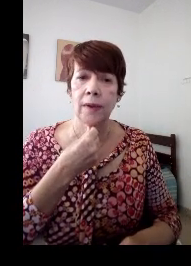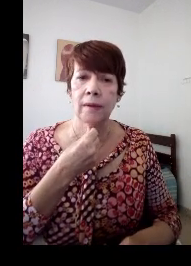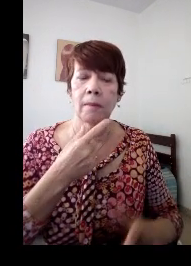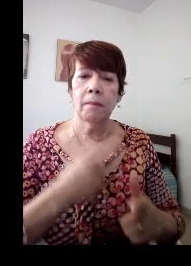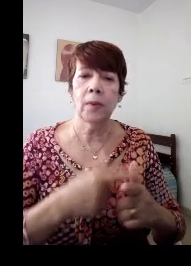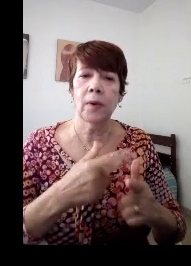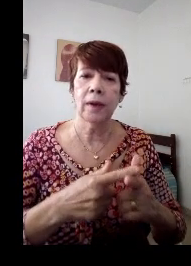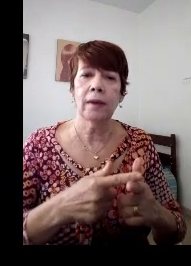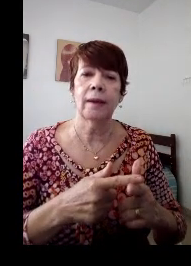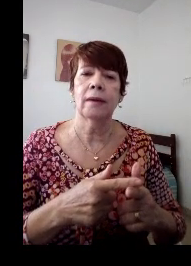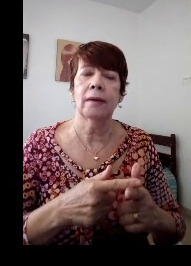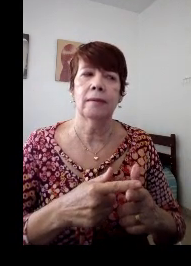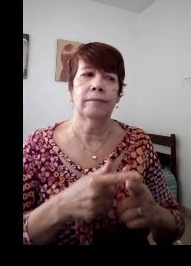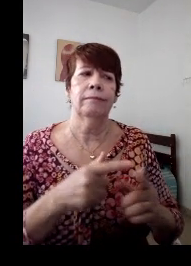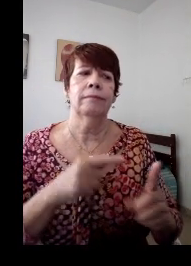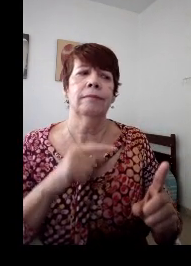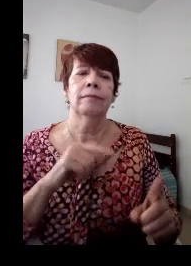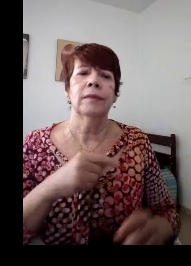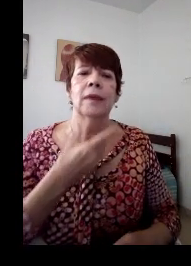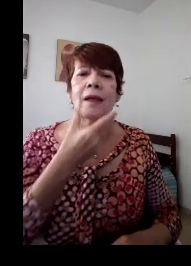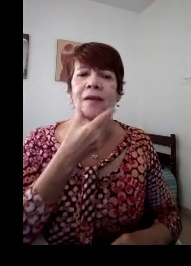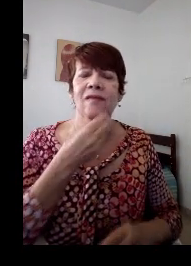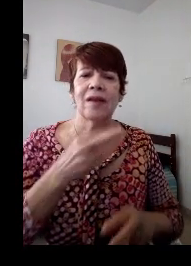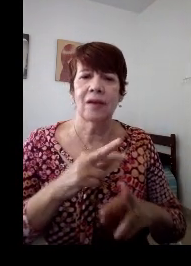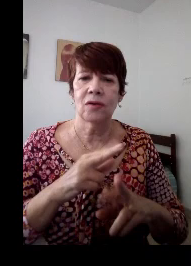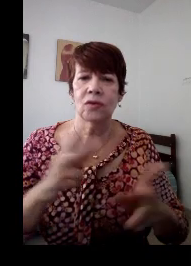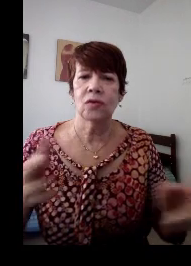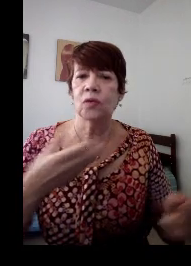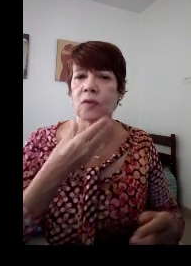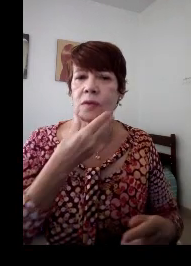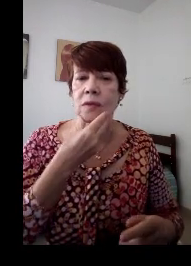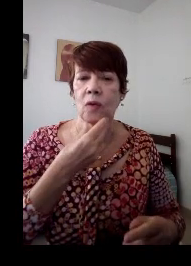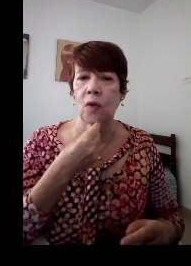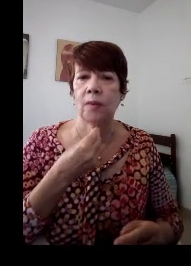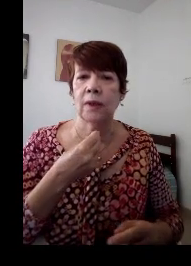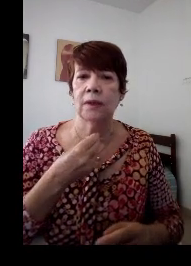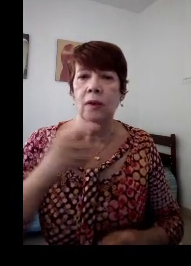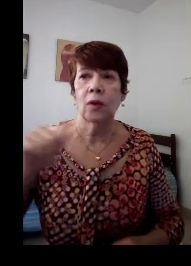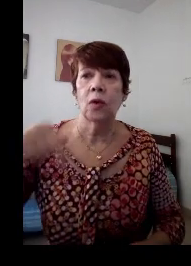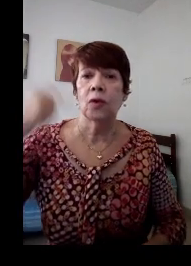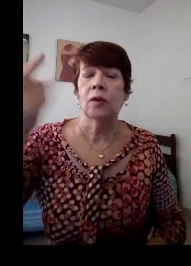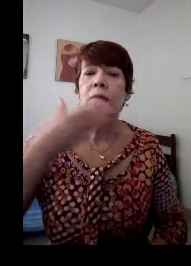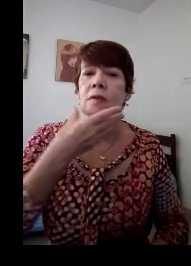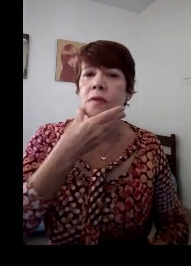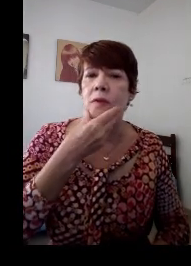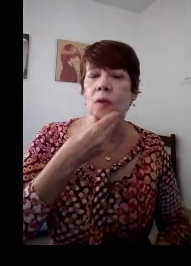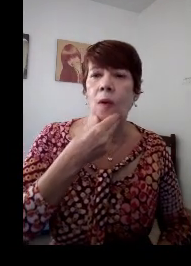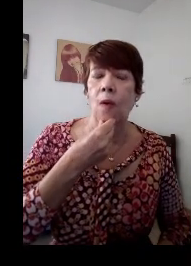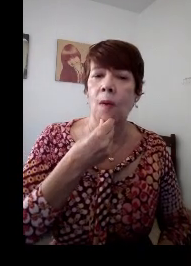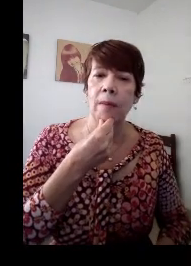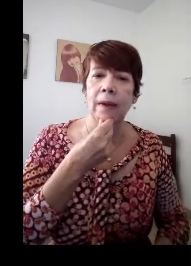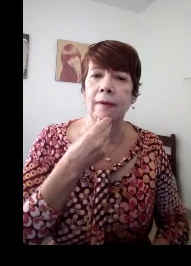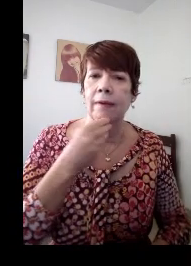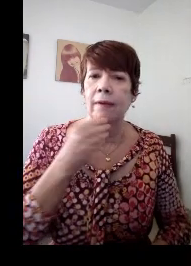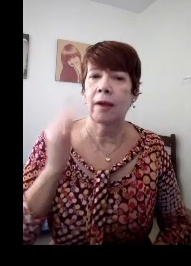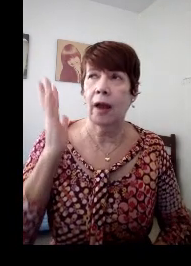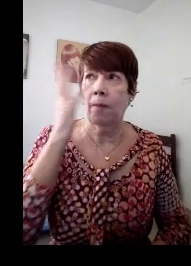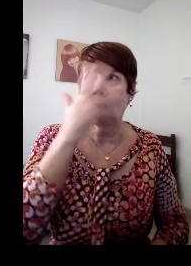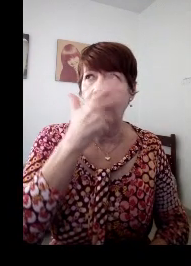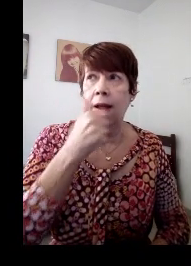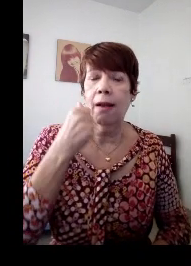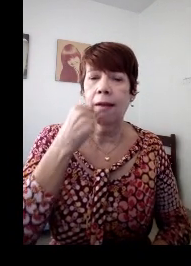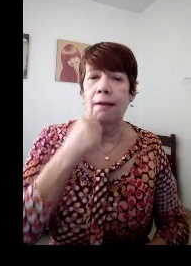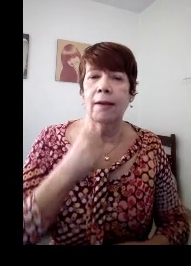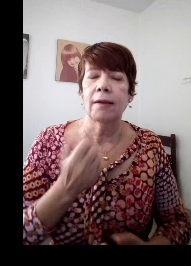homem diferente. Ele não era um homem como os outros. Os outros homens davam maior confiança, era